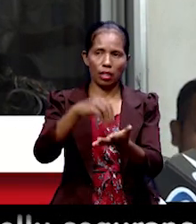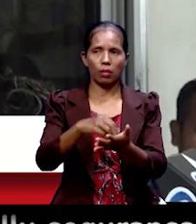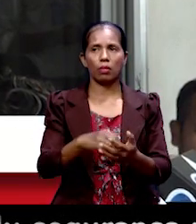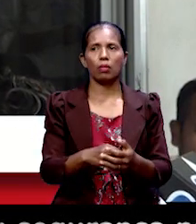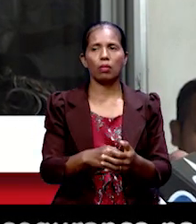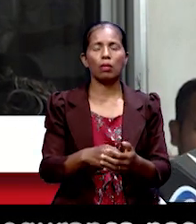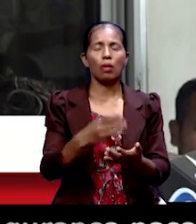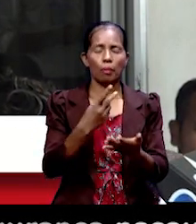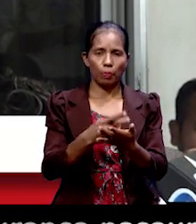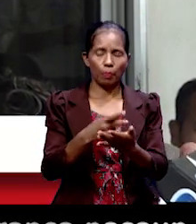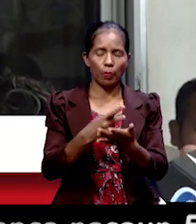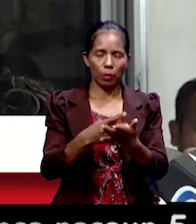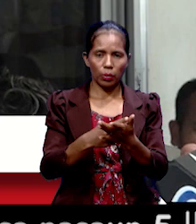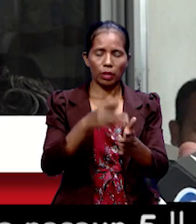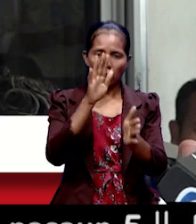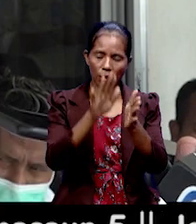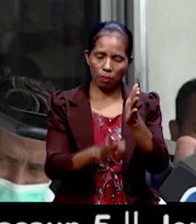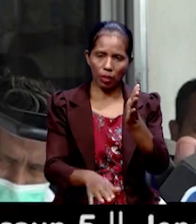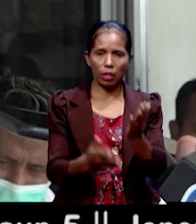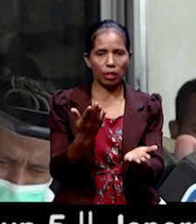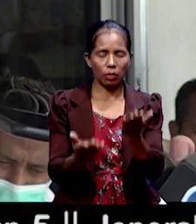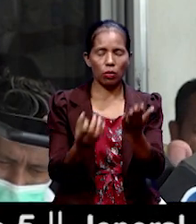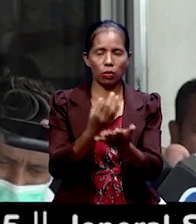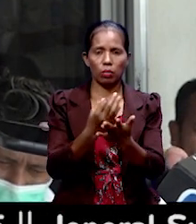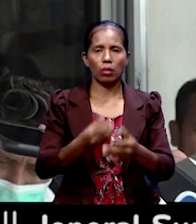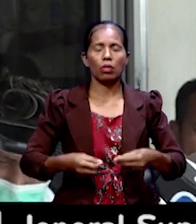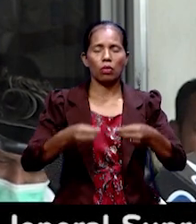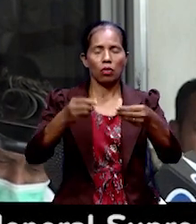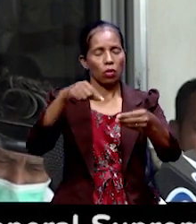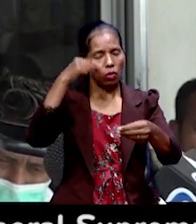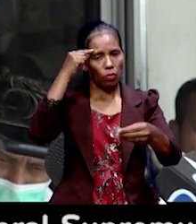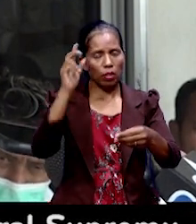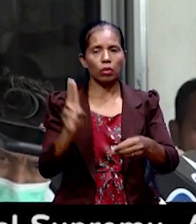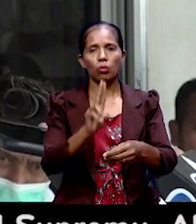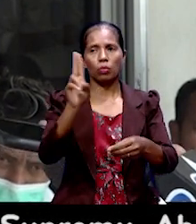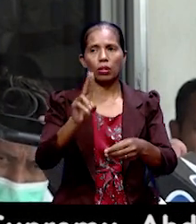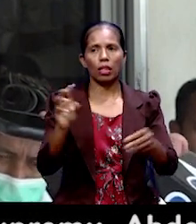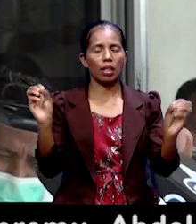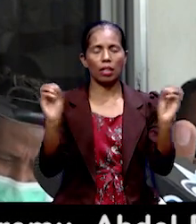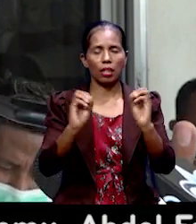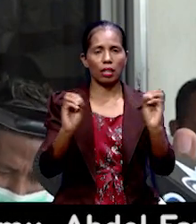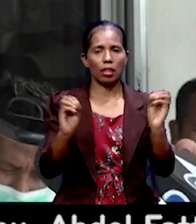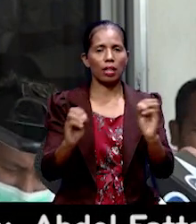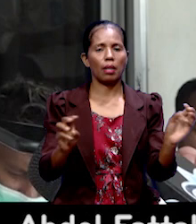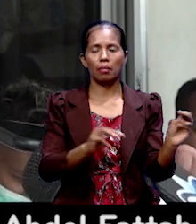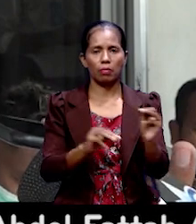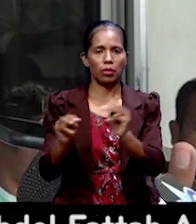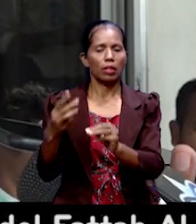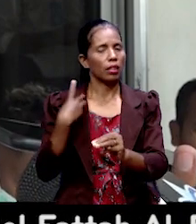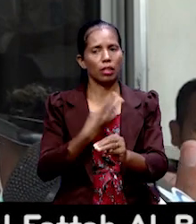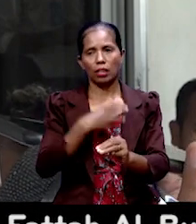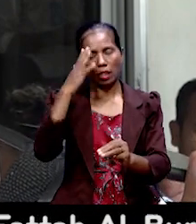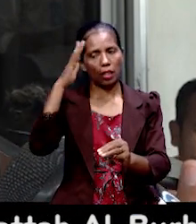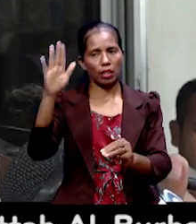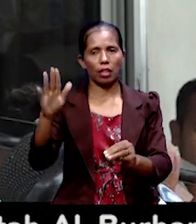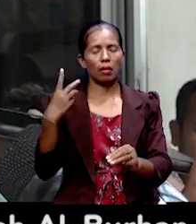atu hamenus ne, hamenus te tu orçamento para rodifolio biban ba governo de atu executa, la admiti fale. Nebe ita la hatene, ami la